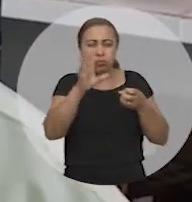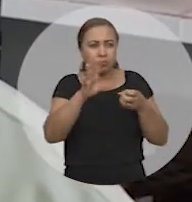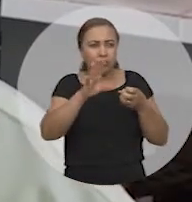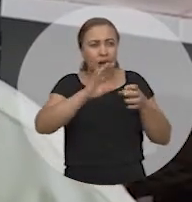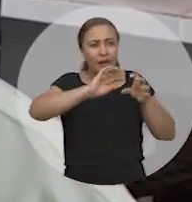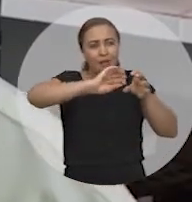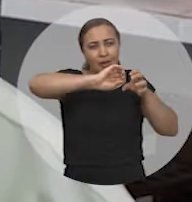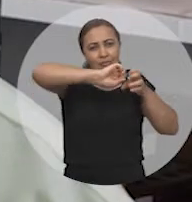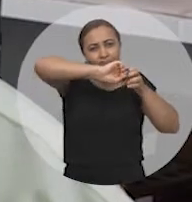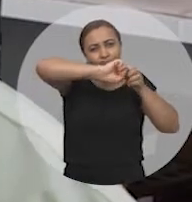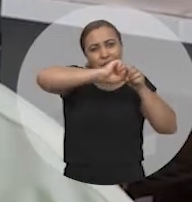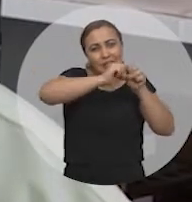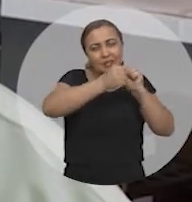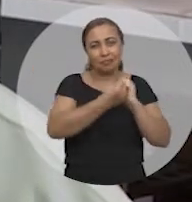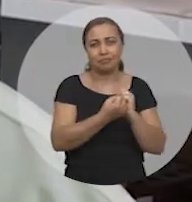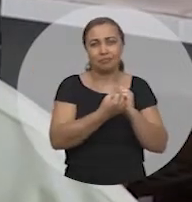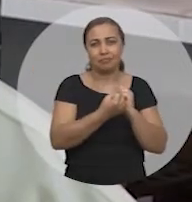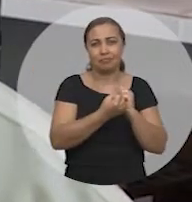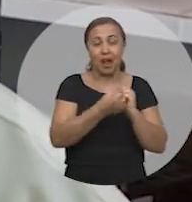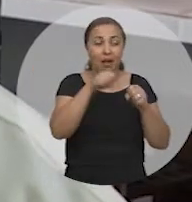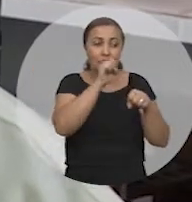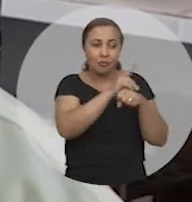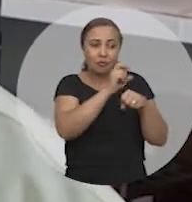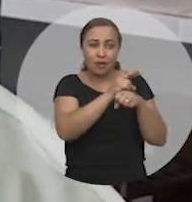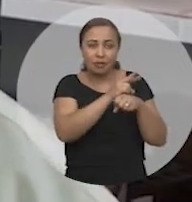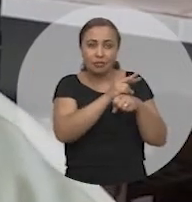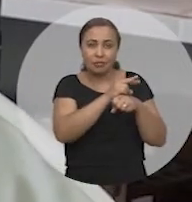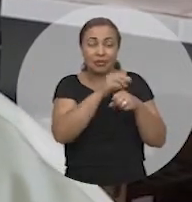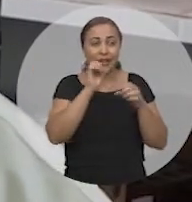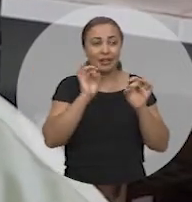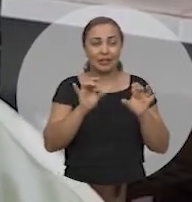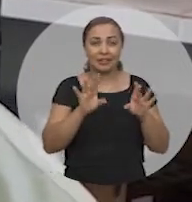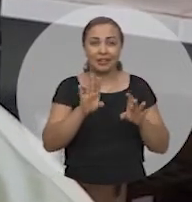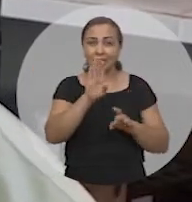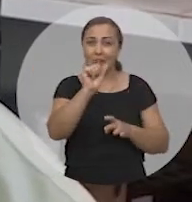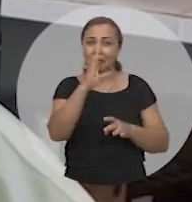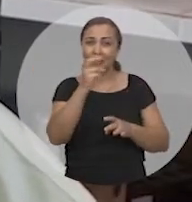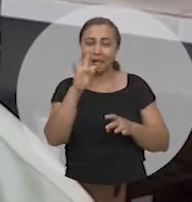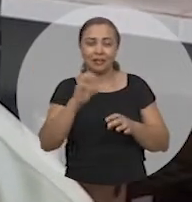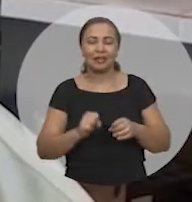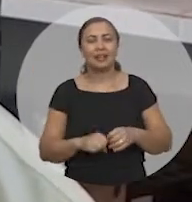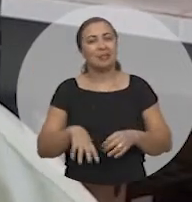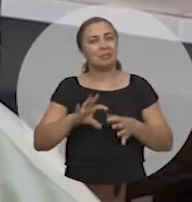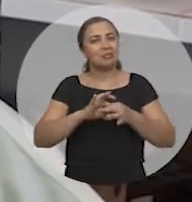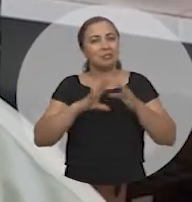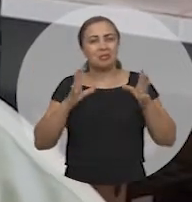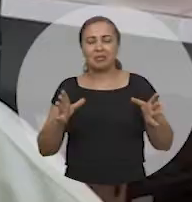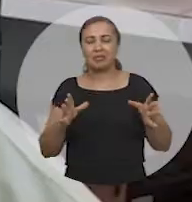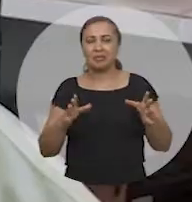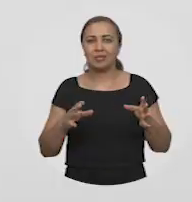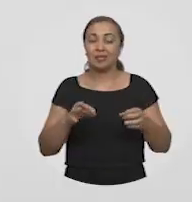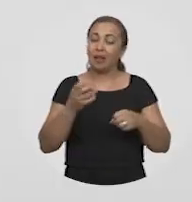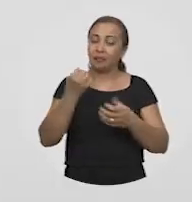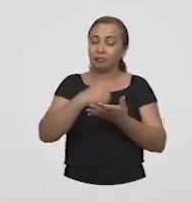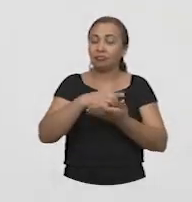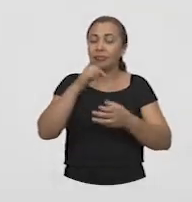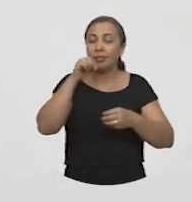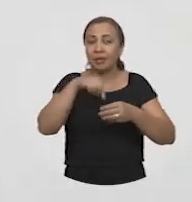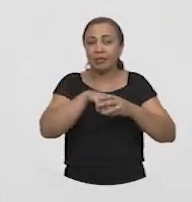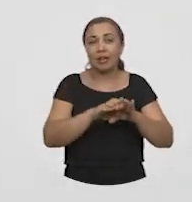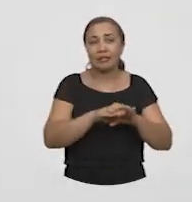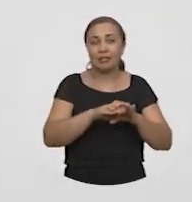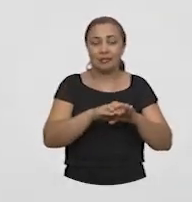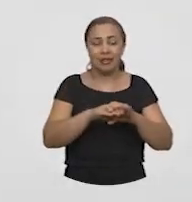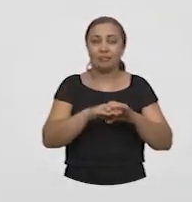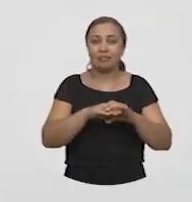e desativa a bomba de efluxo da bactéria. Ou seja, deixa a bactéria vulnerável à ação do antibiótico. O uso do